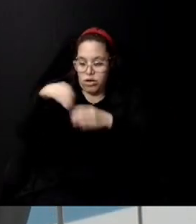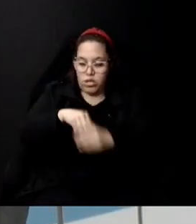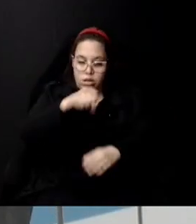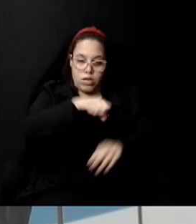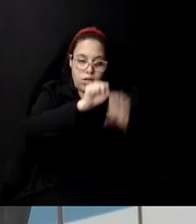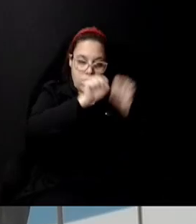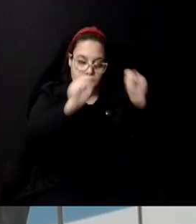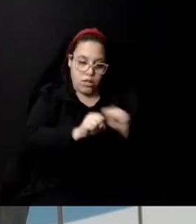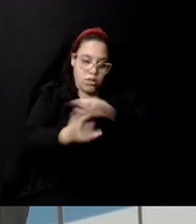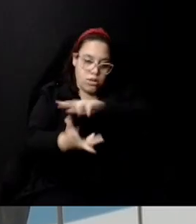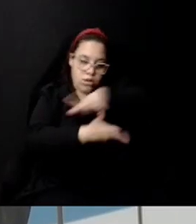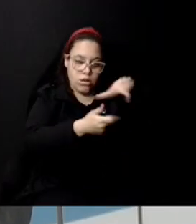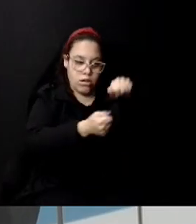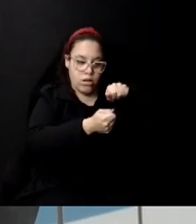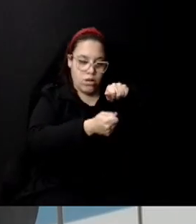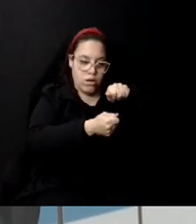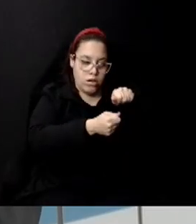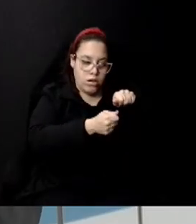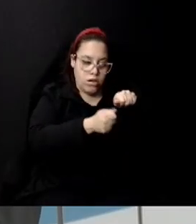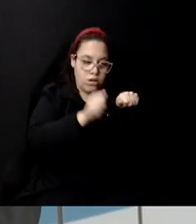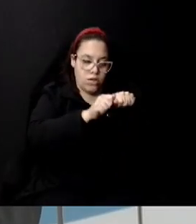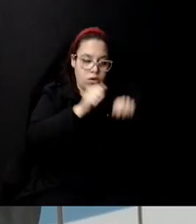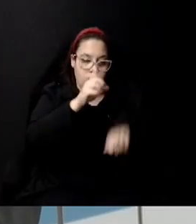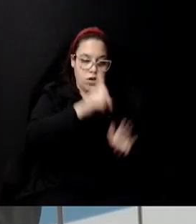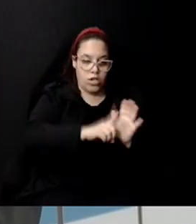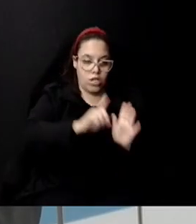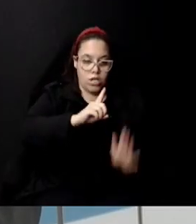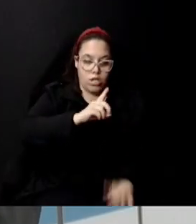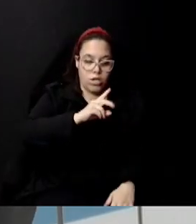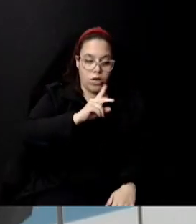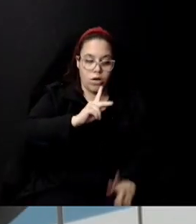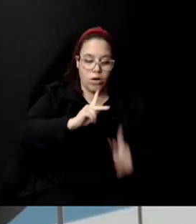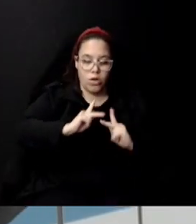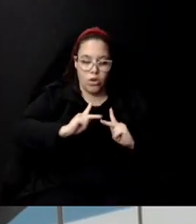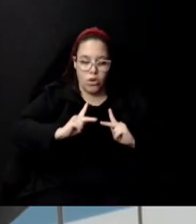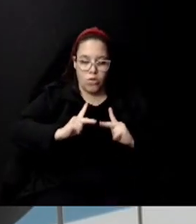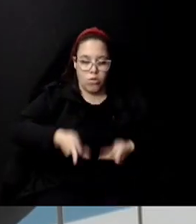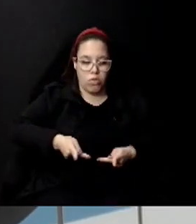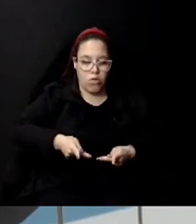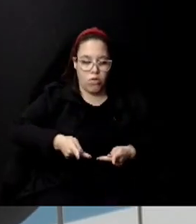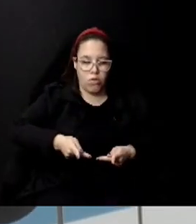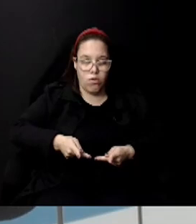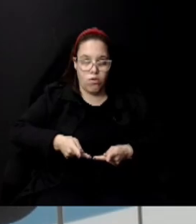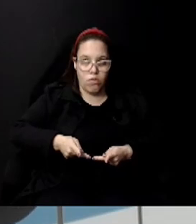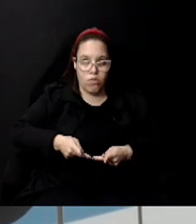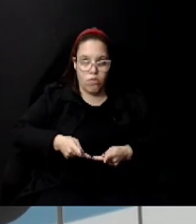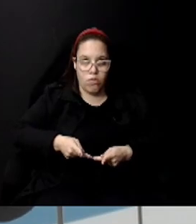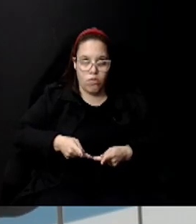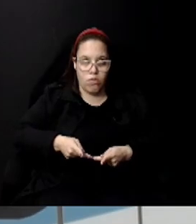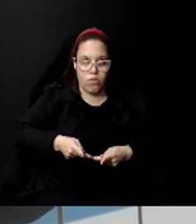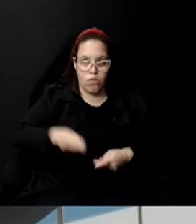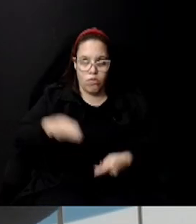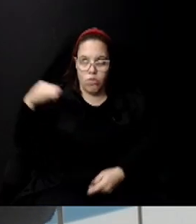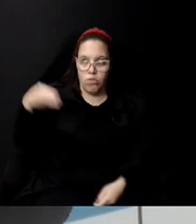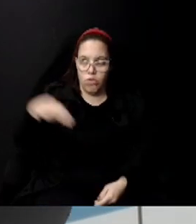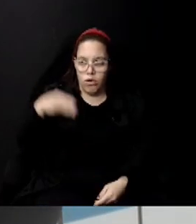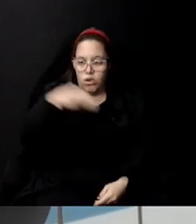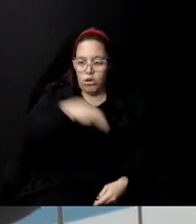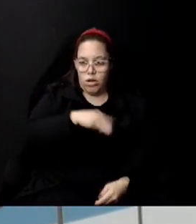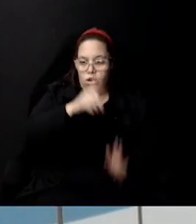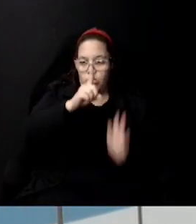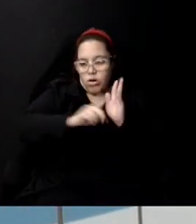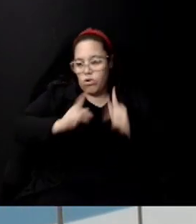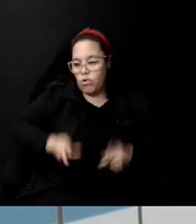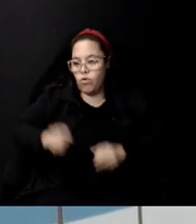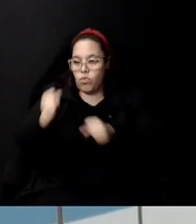internacional feito pelo Ministério de Direitos Humanos. Vale lembrar que o Ministério de Direitos Humanos ele foi construído